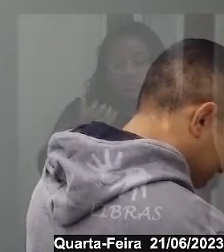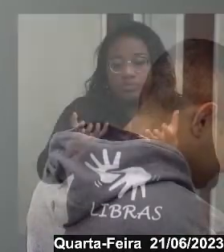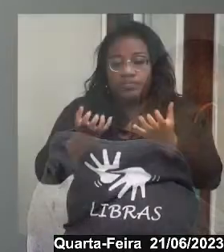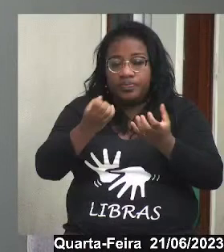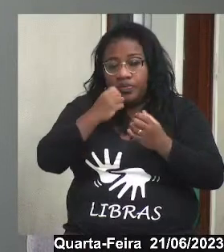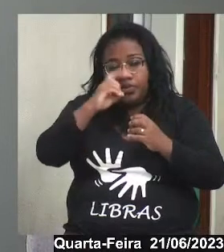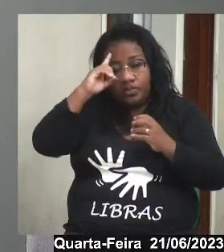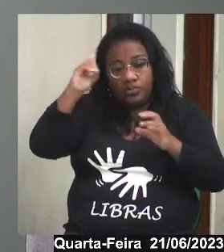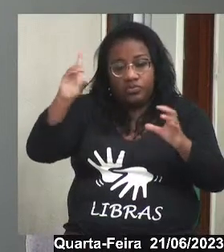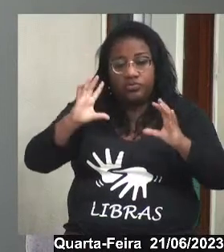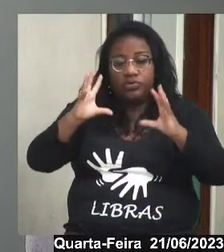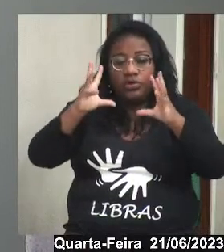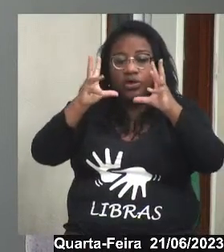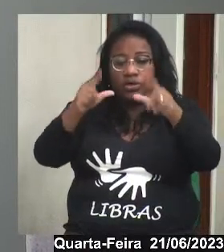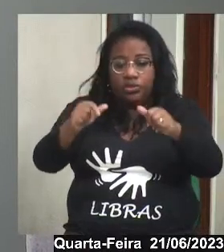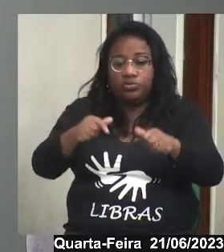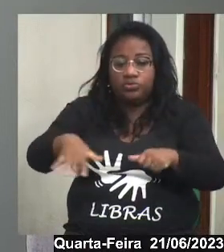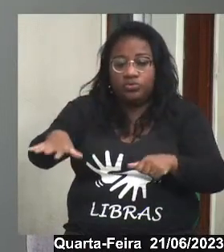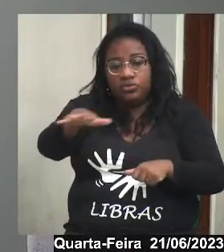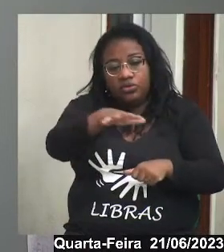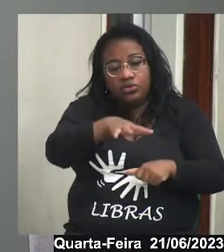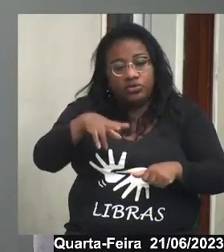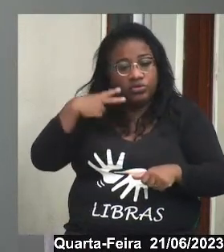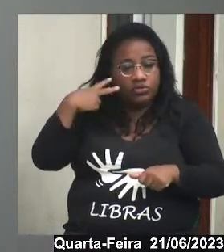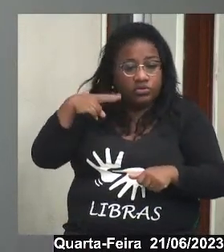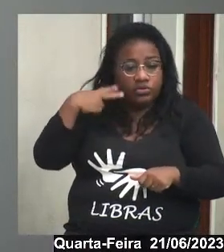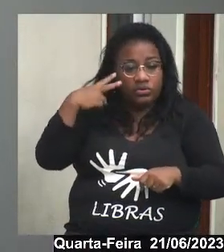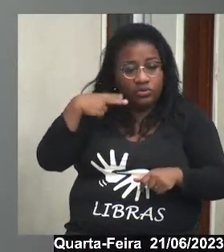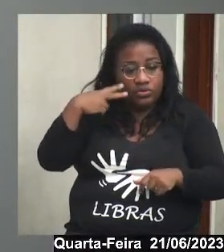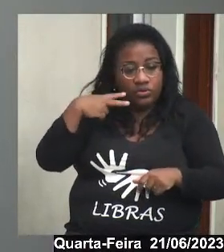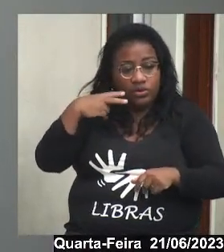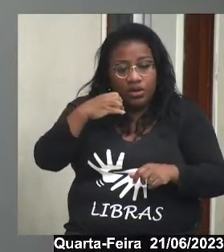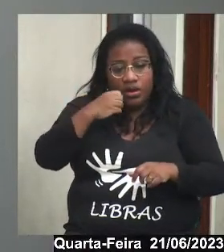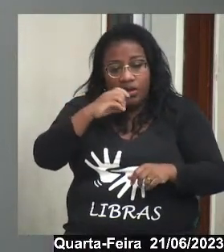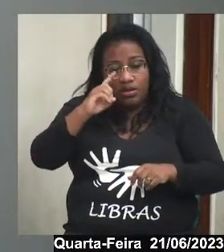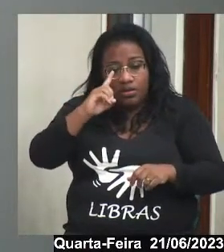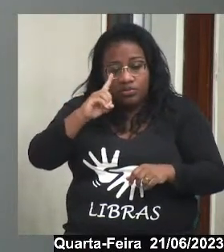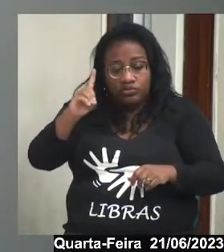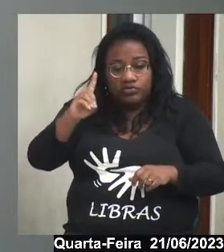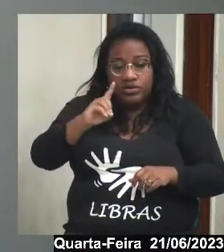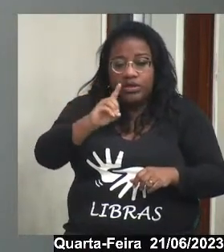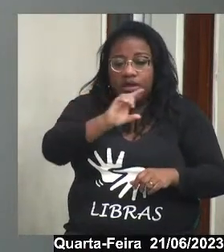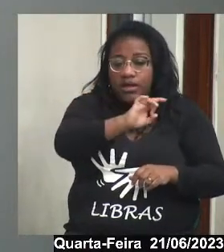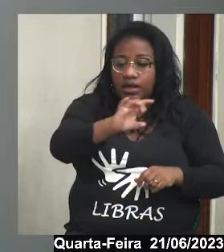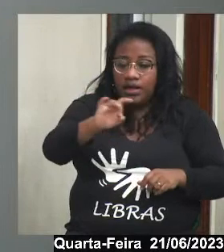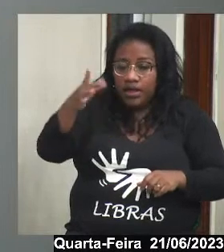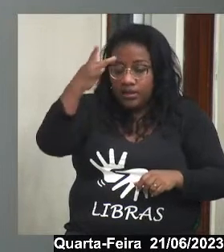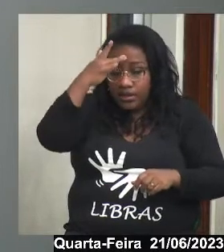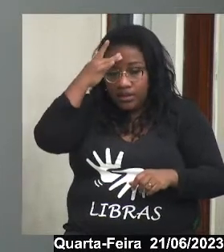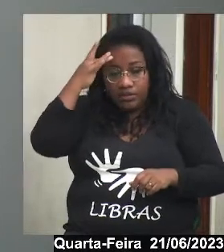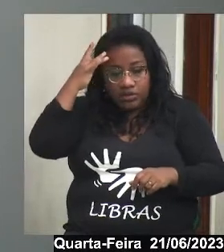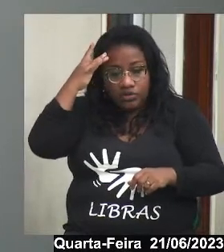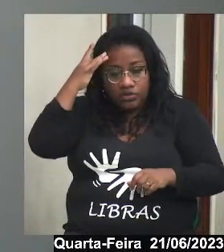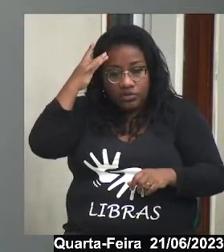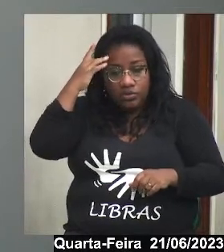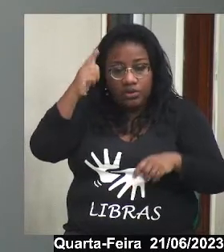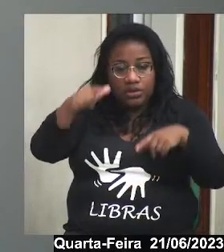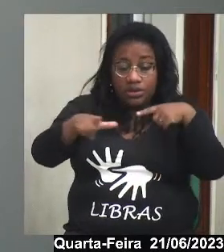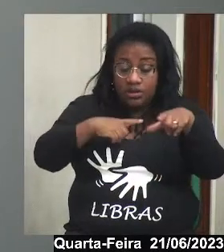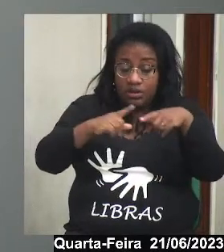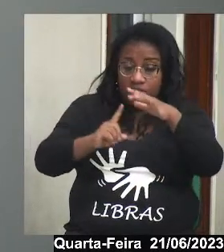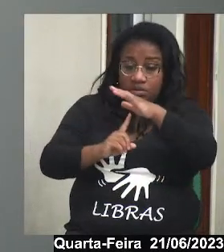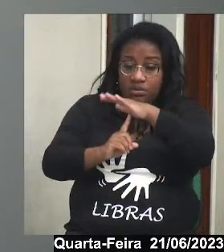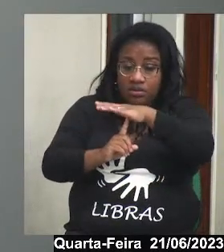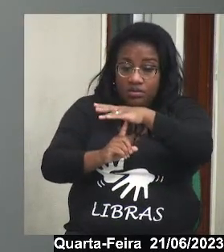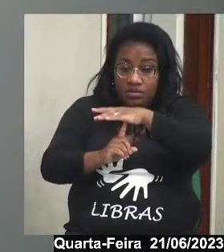Primeiramente, quero desejar um bom dia a todos, bom dia, colegas vereadores, bom dia a cada expositor que destinou um